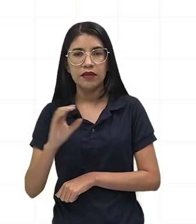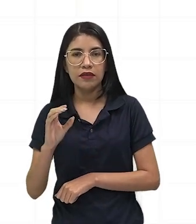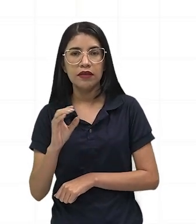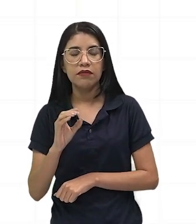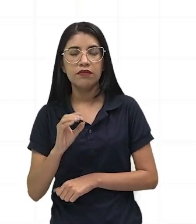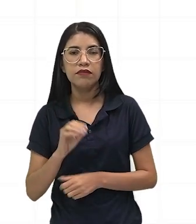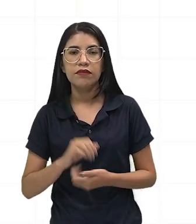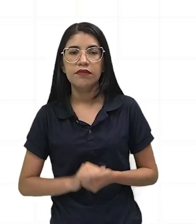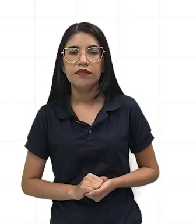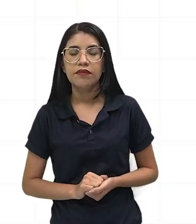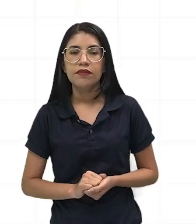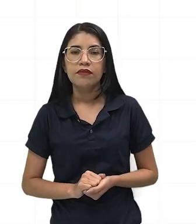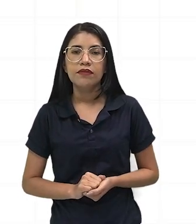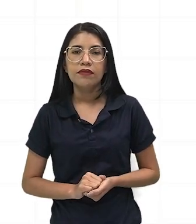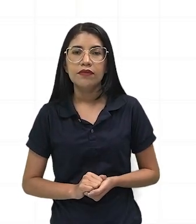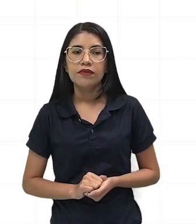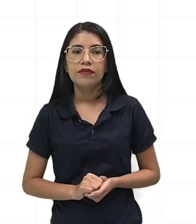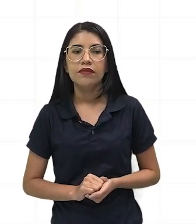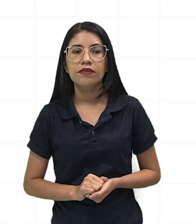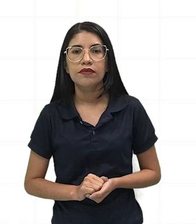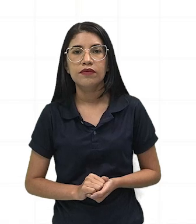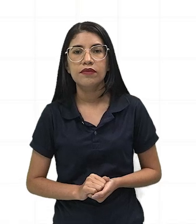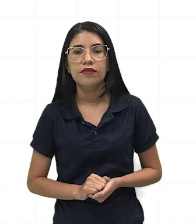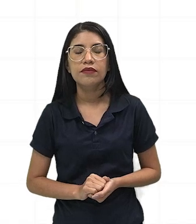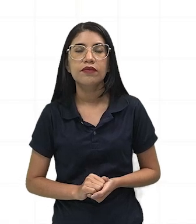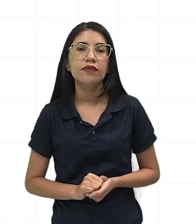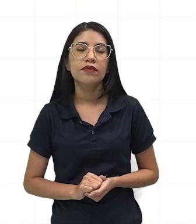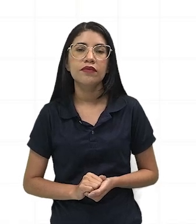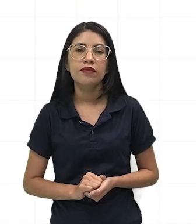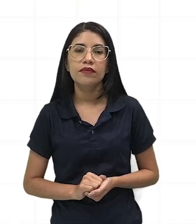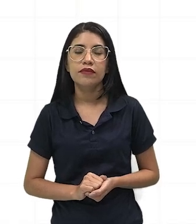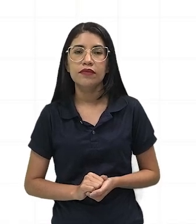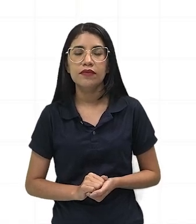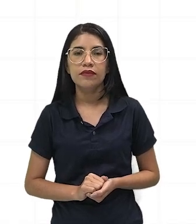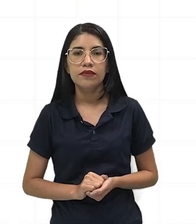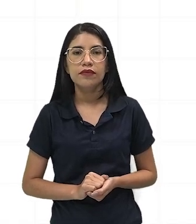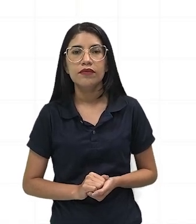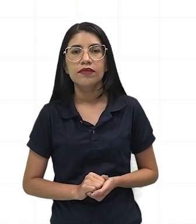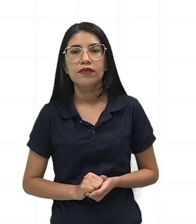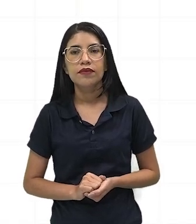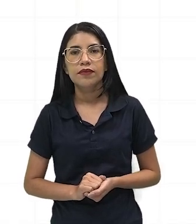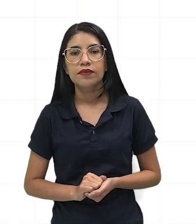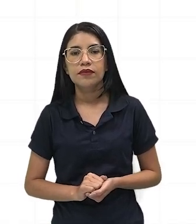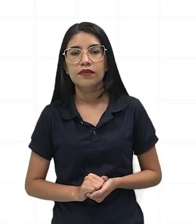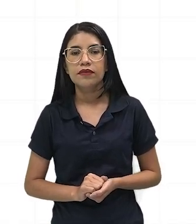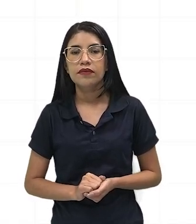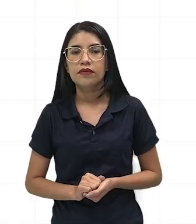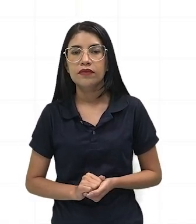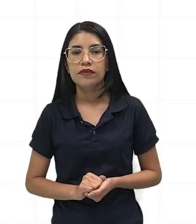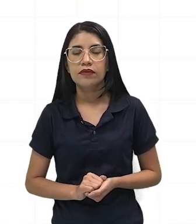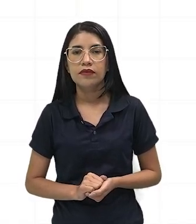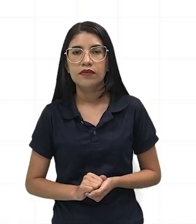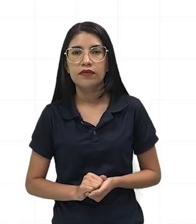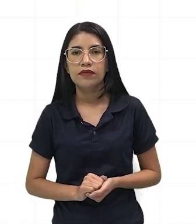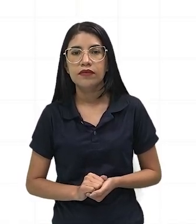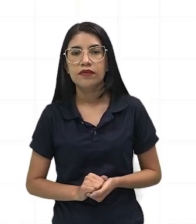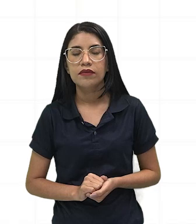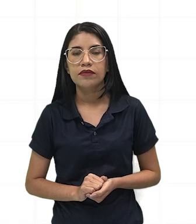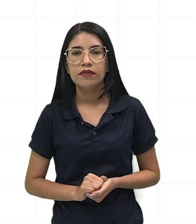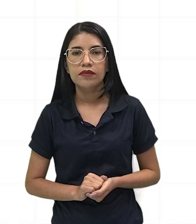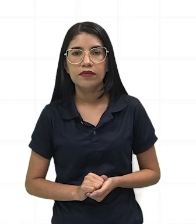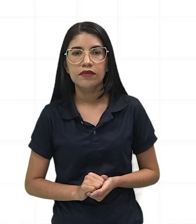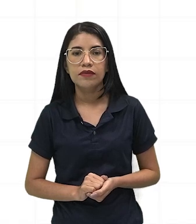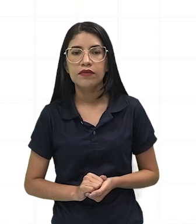O aluno B, com as suas 6 notas. 3 de língua portuguesa e 3 de matemática. E de amarelo também,